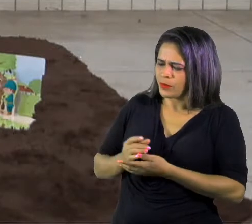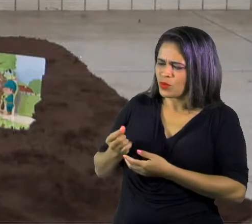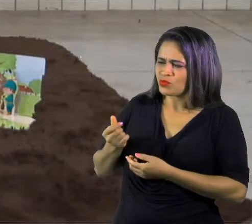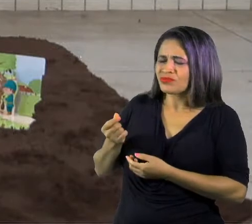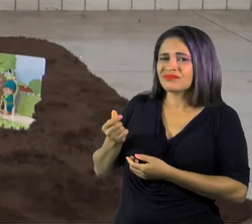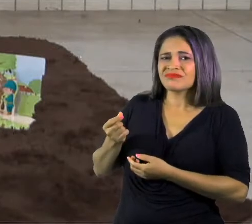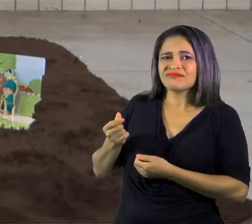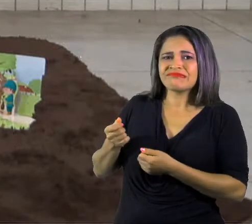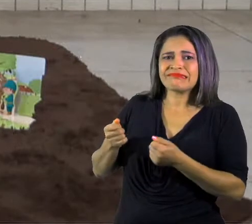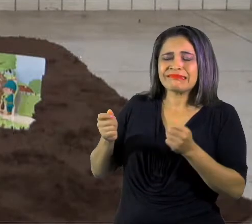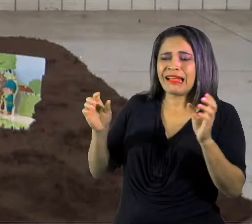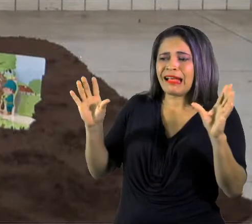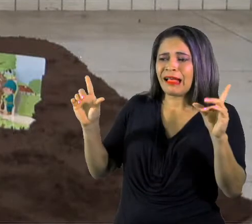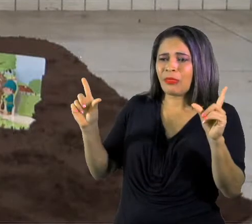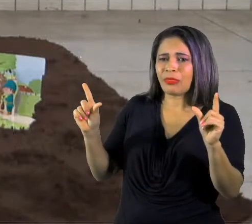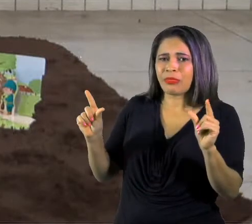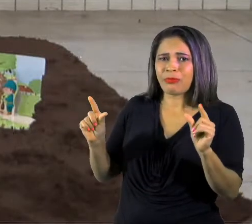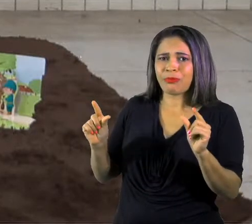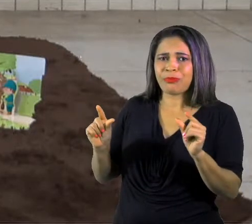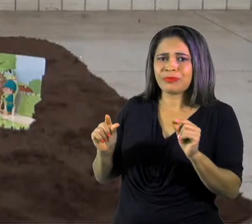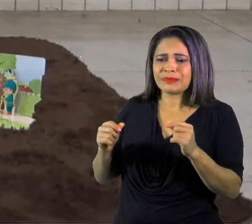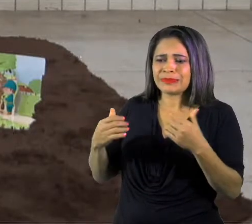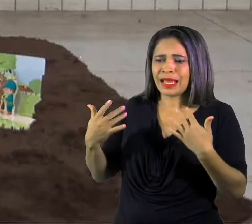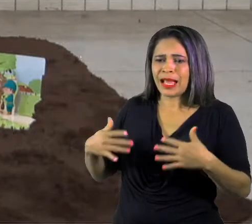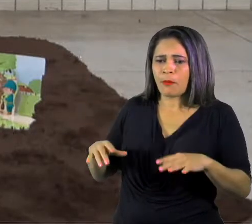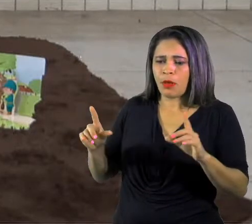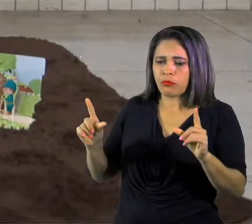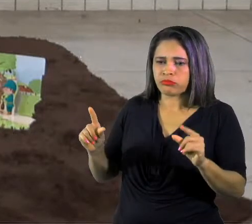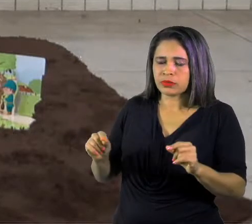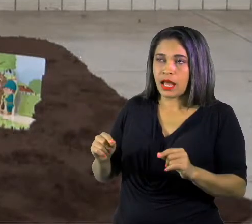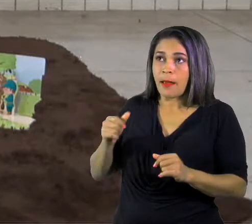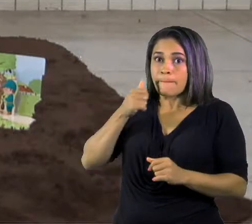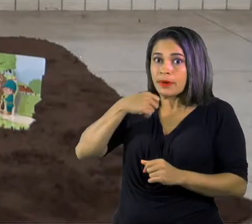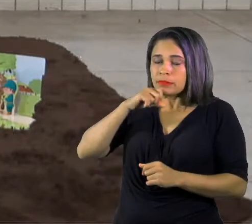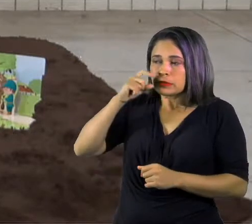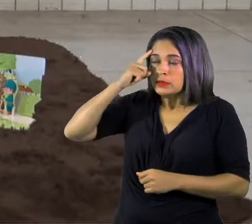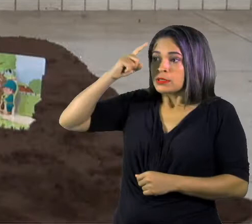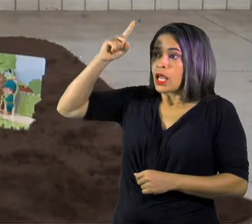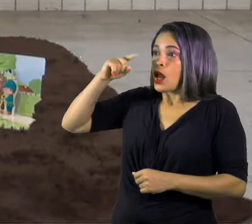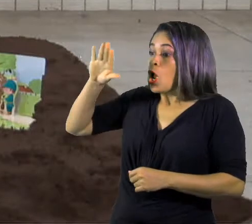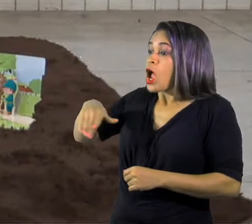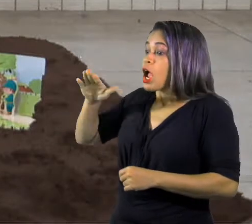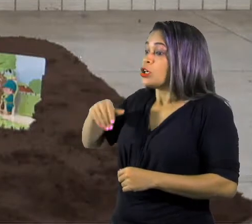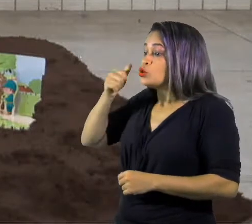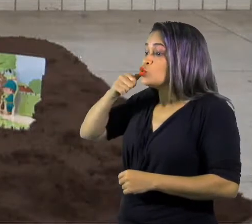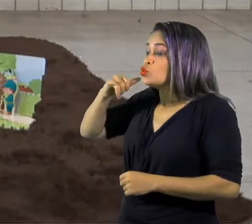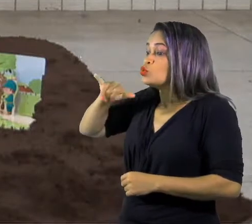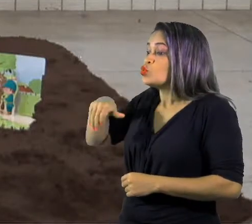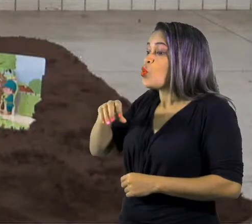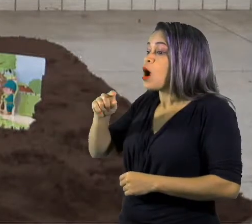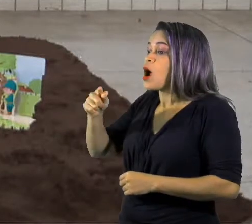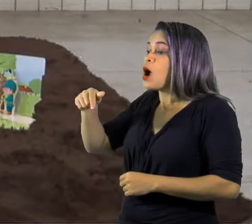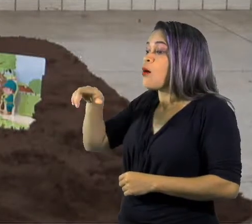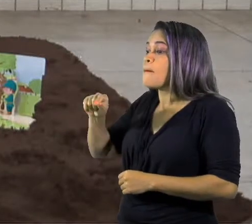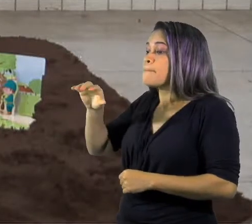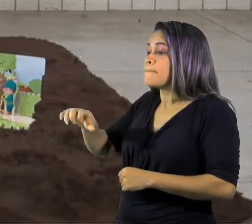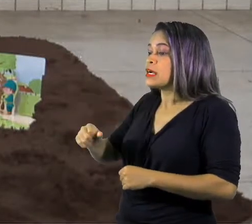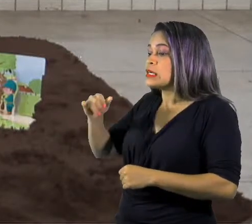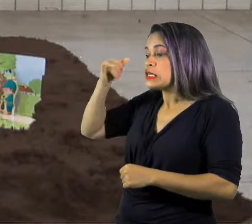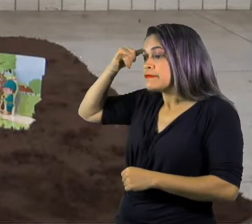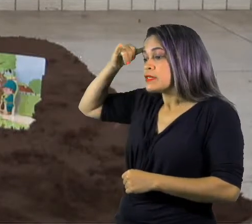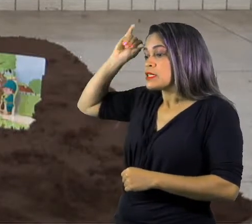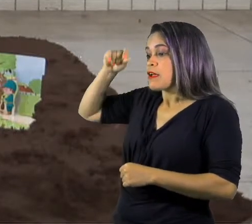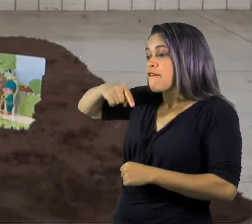estava acabando. E a mamãe teve uma ideia. João, pegue a nossa vaquinha e vá até a